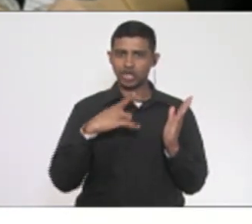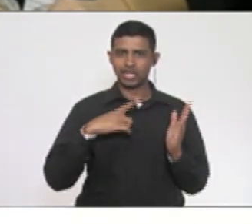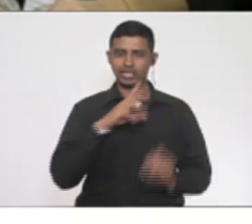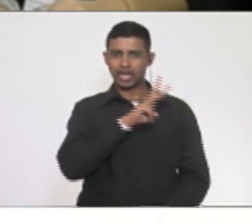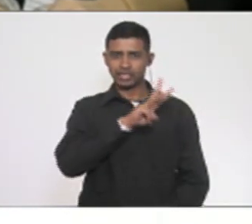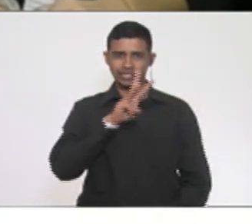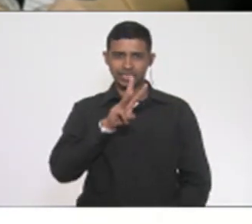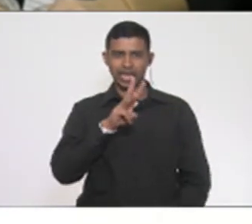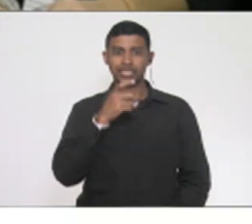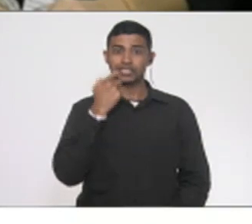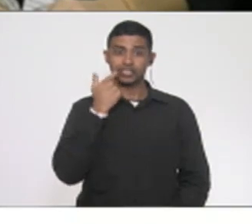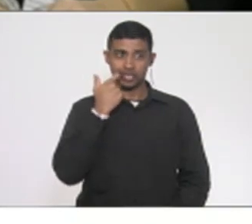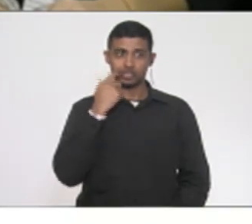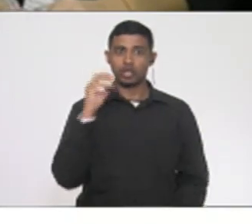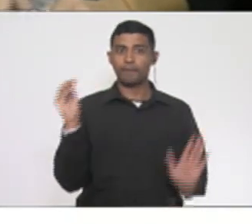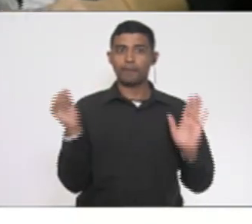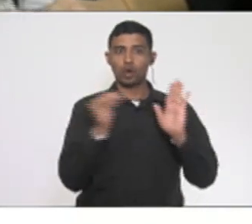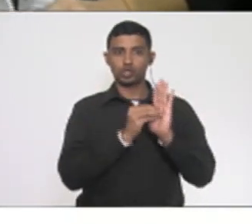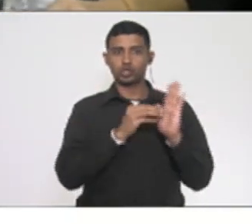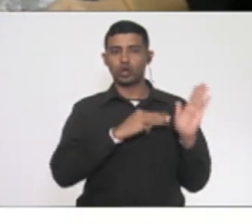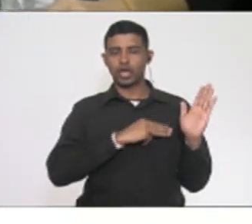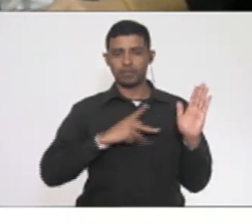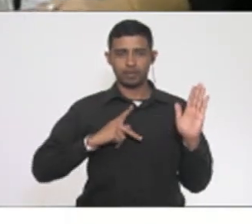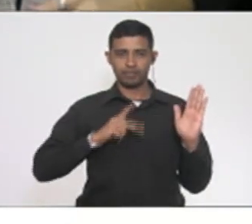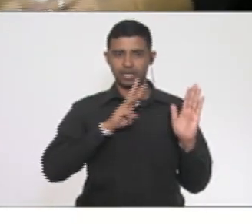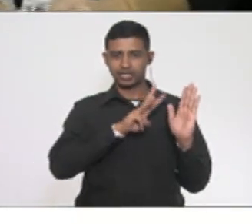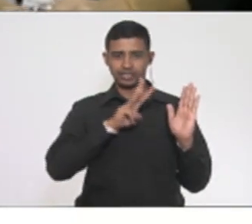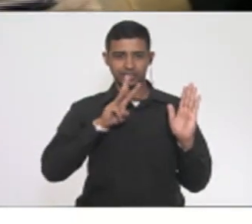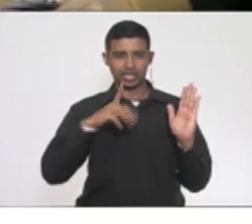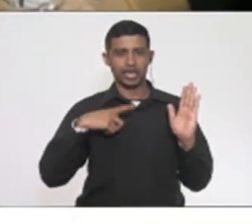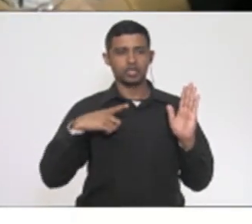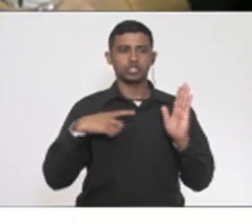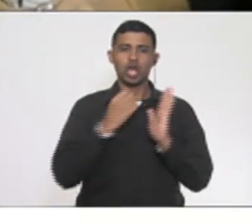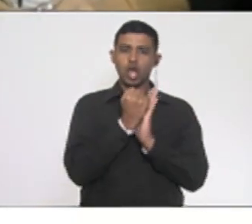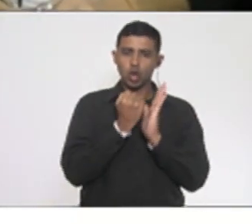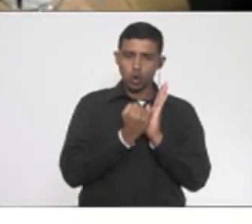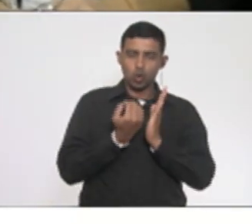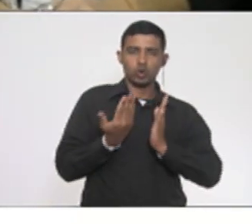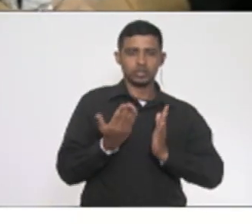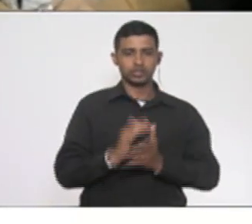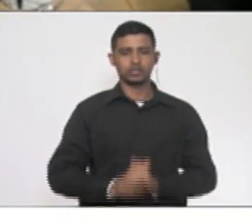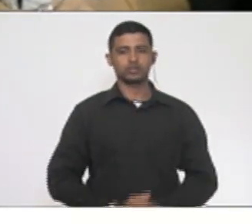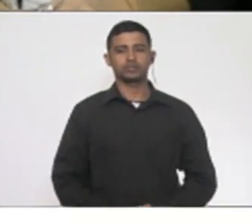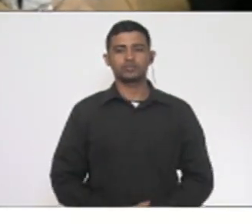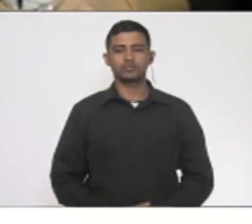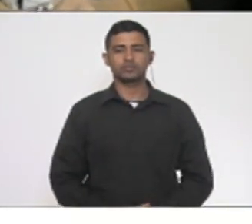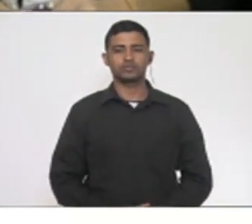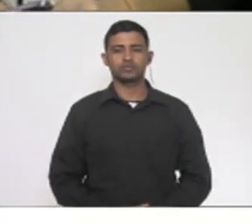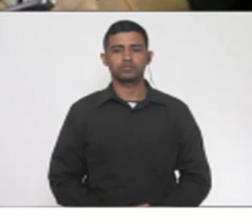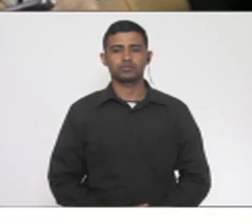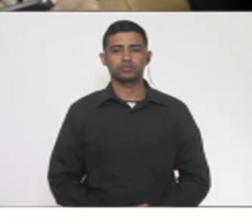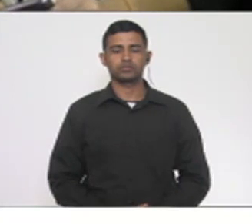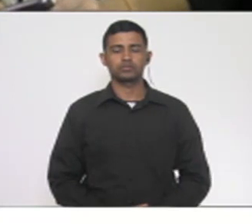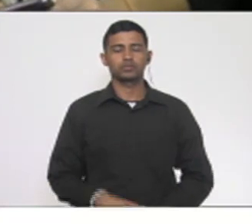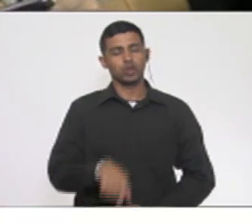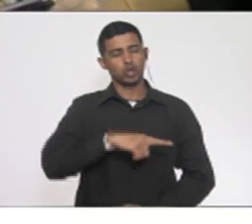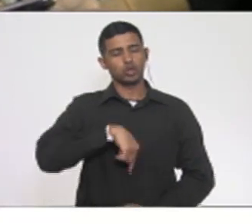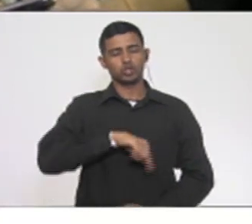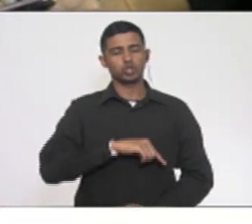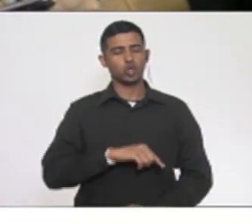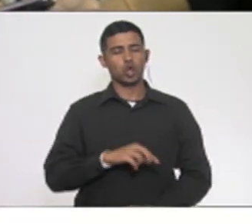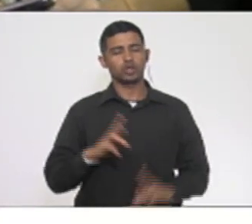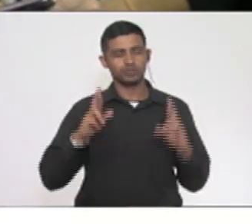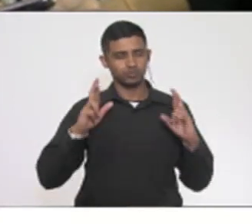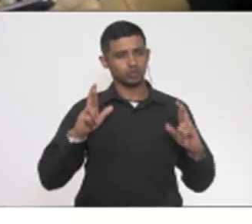desde sexta-feira, a minuta de edital e as minutas dos contratos para contratação no gasoduto Bolívia-Brasil, e a gente espera que isso